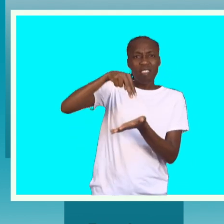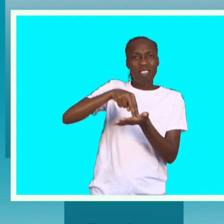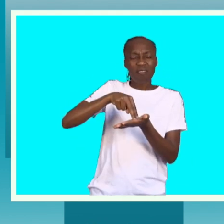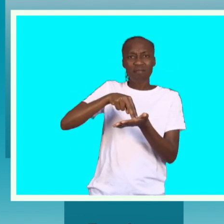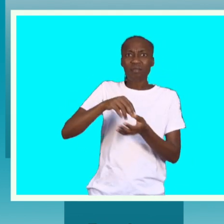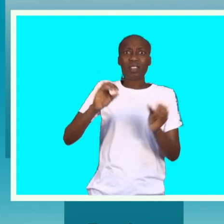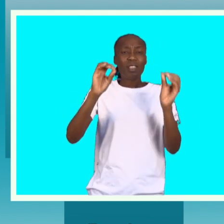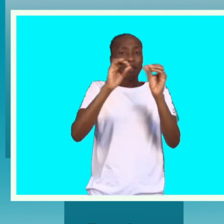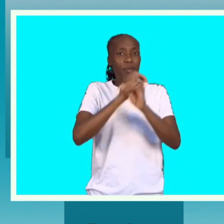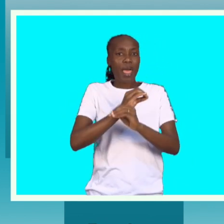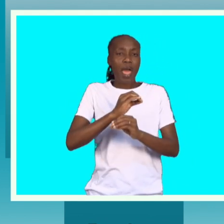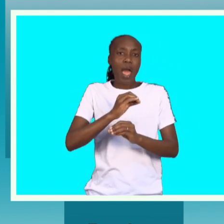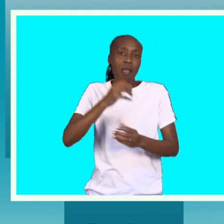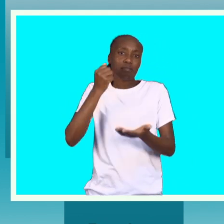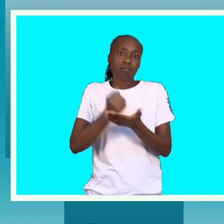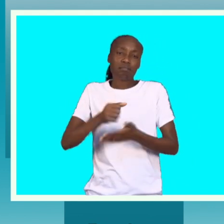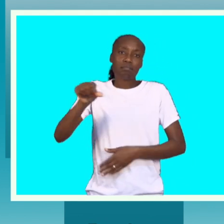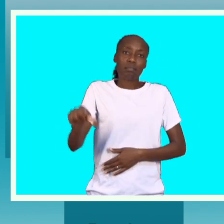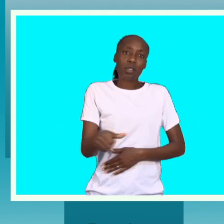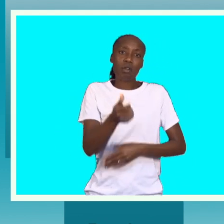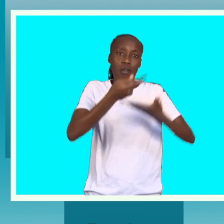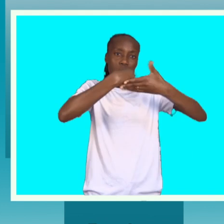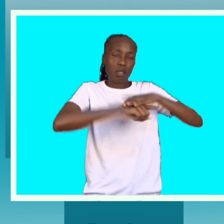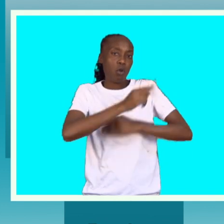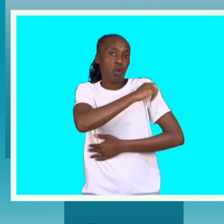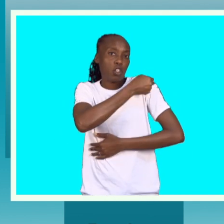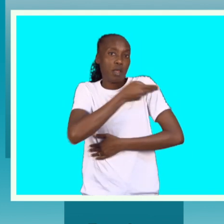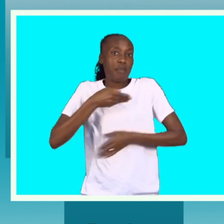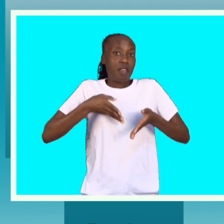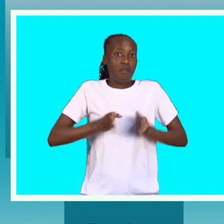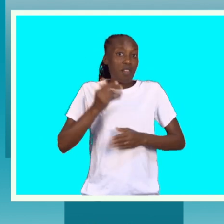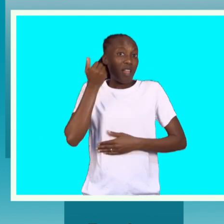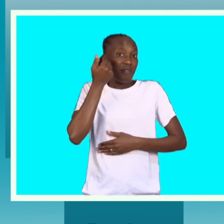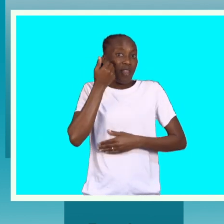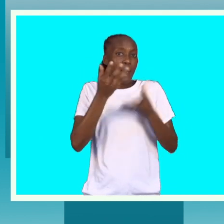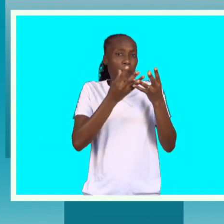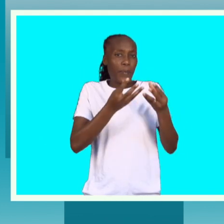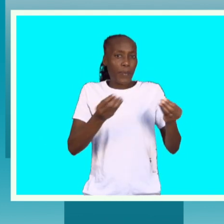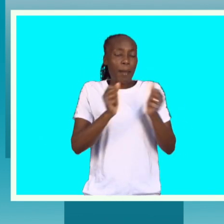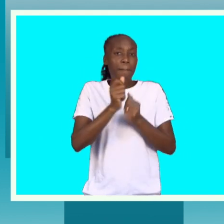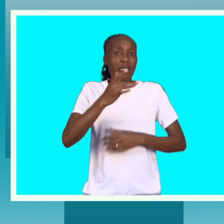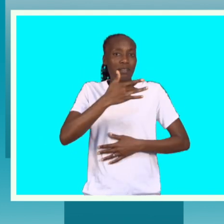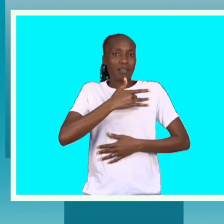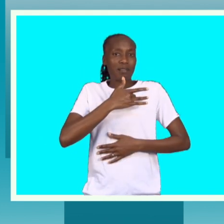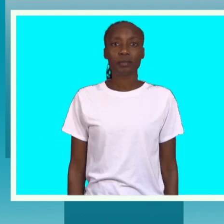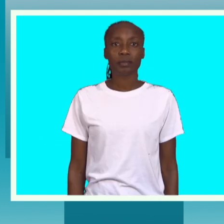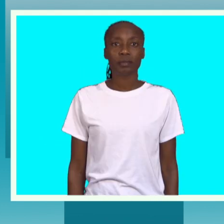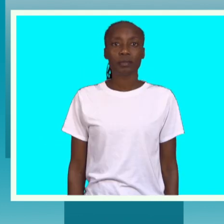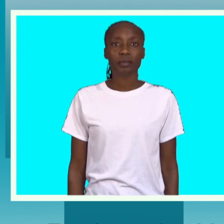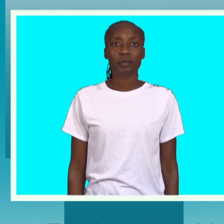Eu melhor ir no hospital. Minha filha, a febre já passou, mas eu estou a sentir a perna da minha filha. Não tem força.